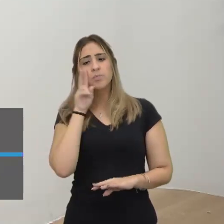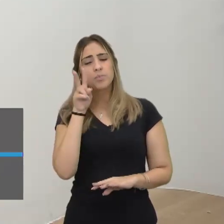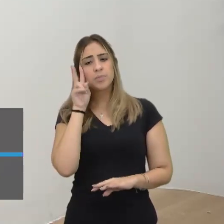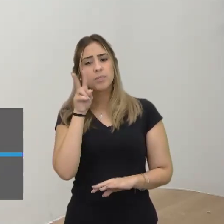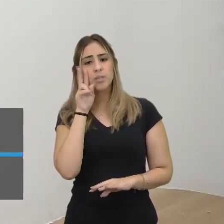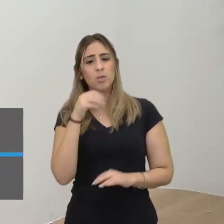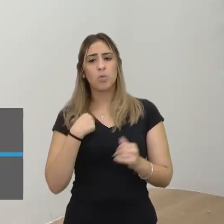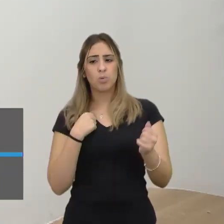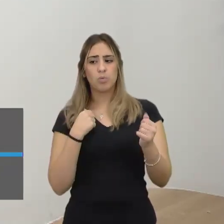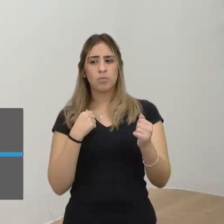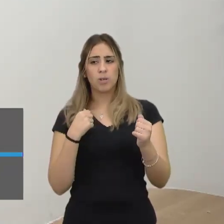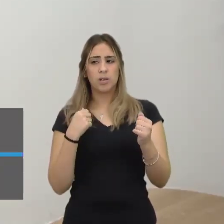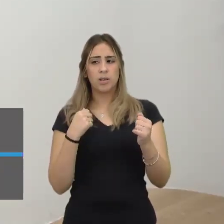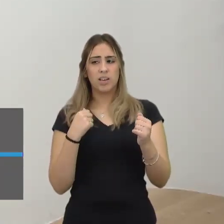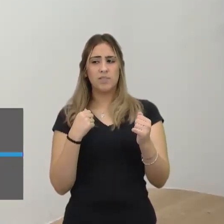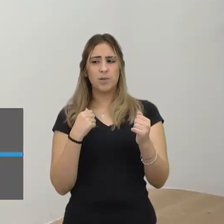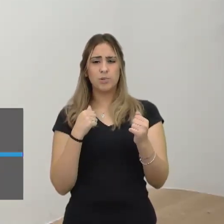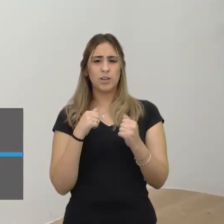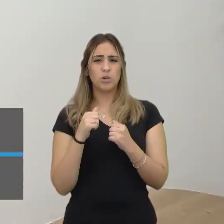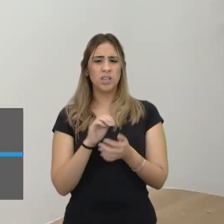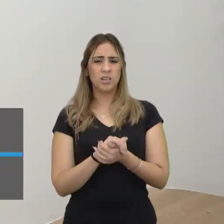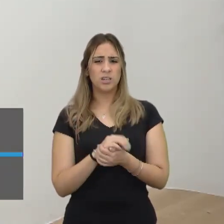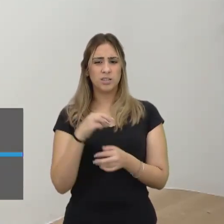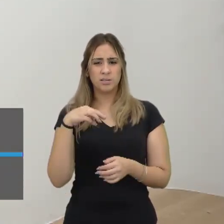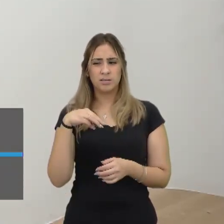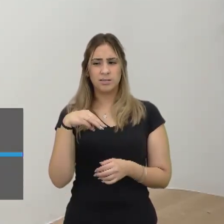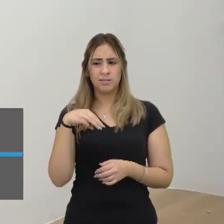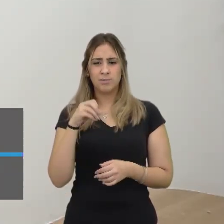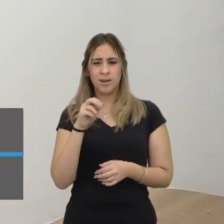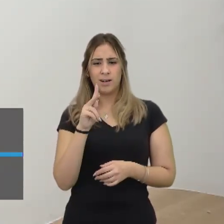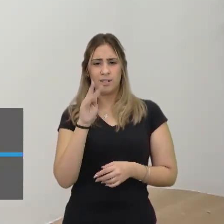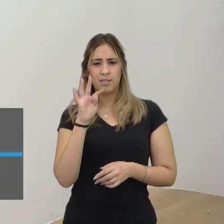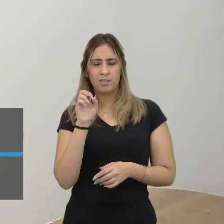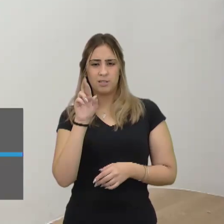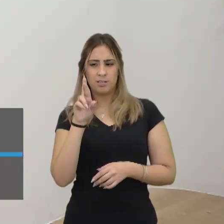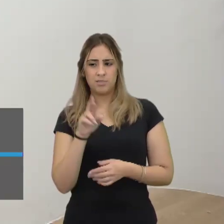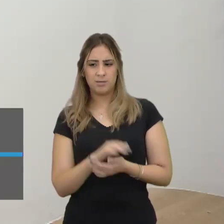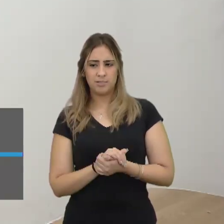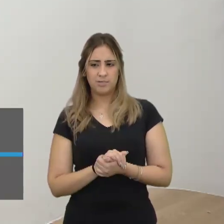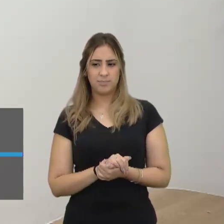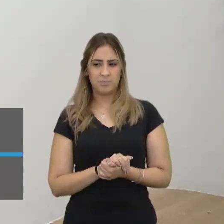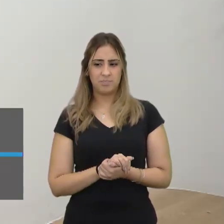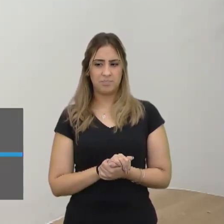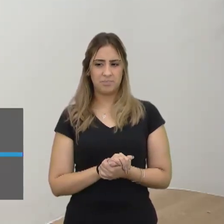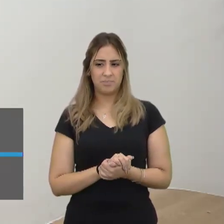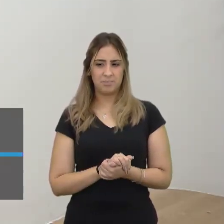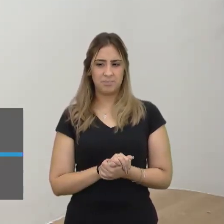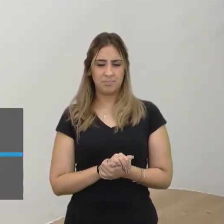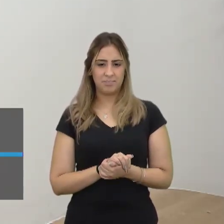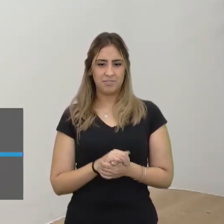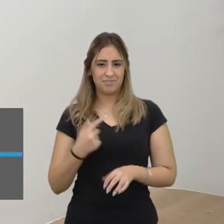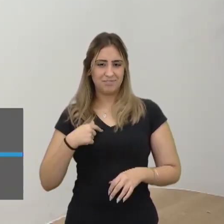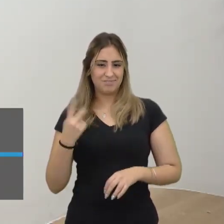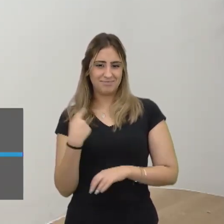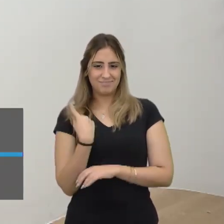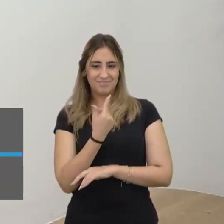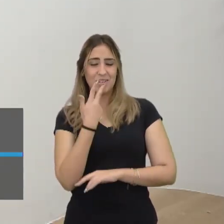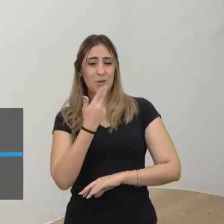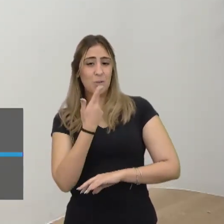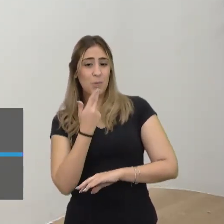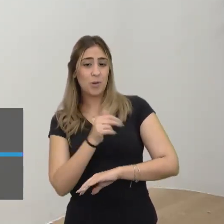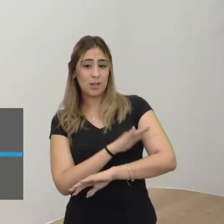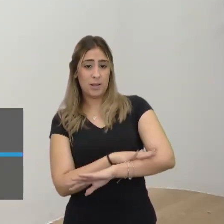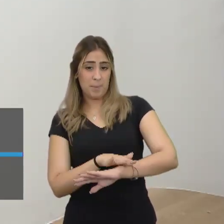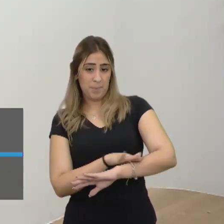Luther King, nos leva a crer que um dia a gente possa julgar as pessoas pelo caráter e não pela cor da